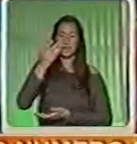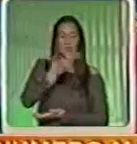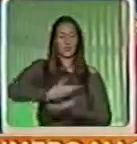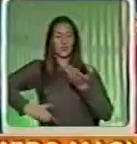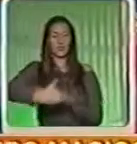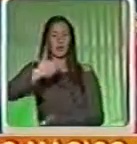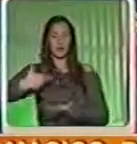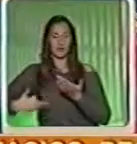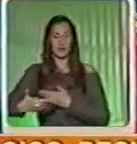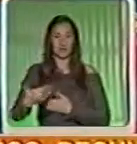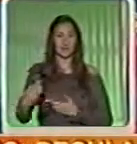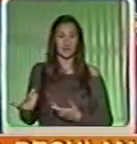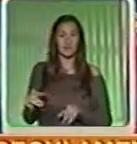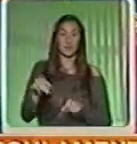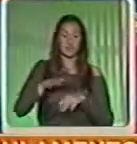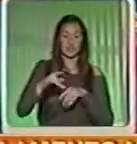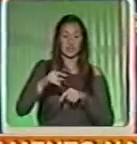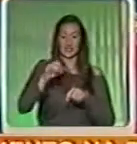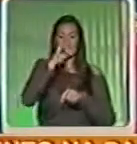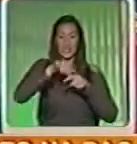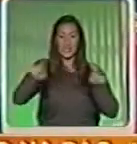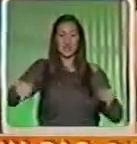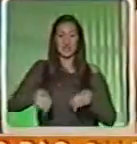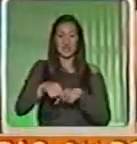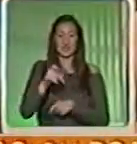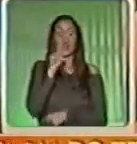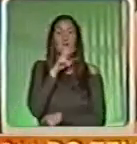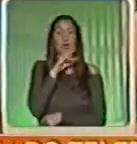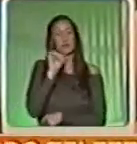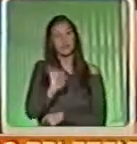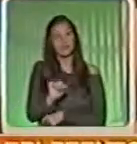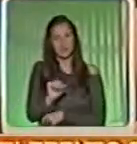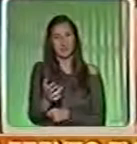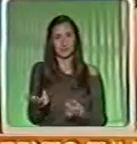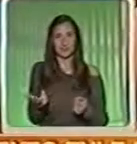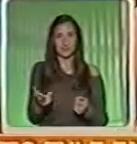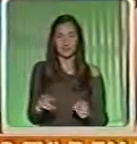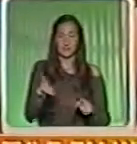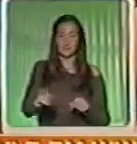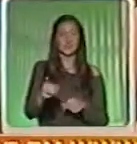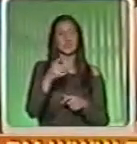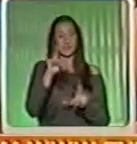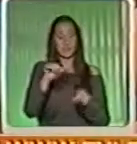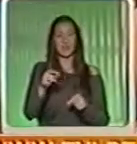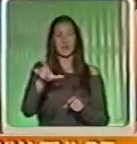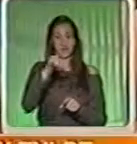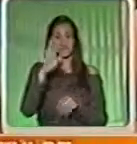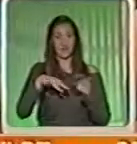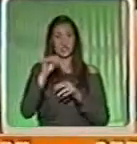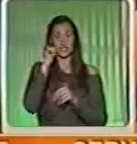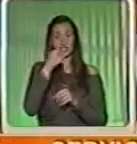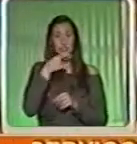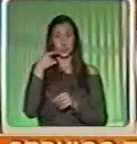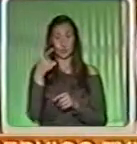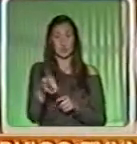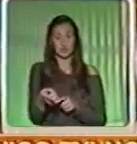que, aproveitando o facto da Quinta das Avós e da Dona Encarnação ser uma exímia, não só doceira, mas também produtora de licores, na